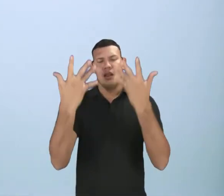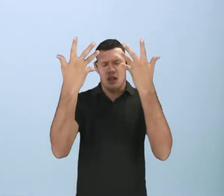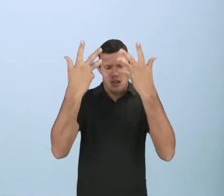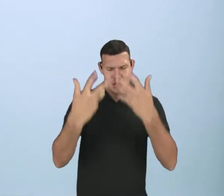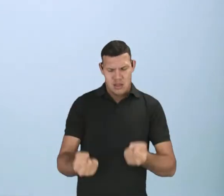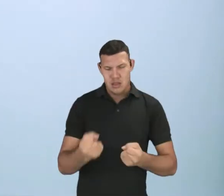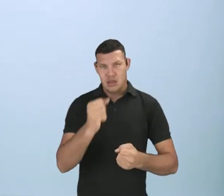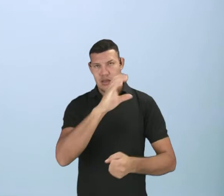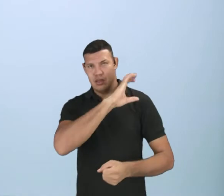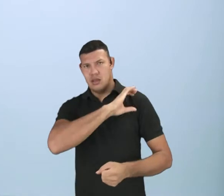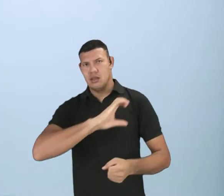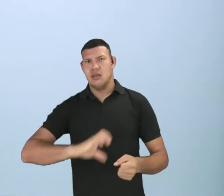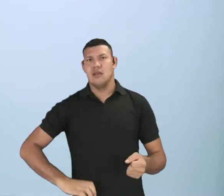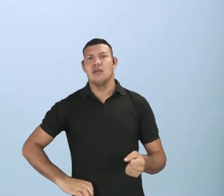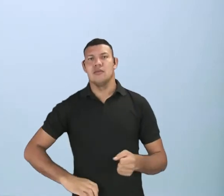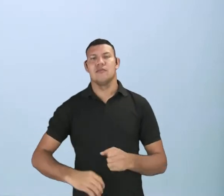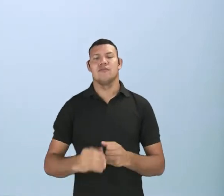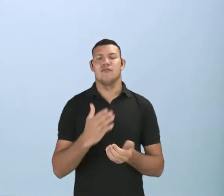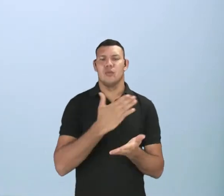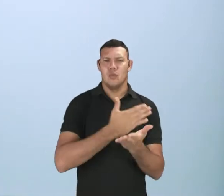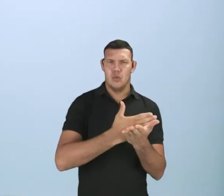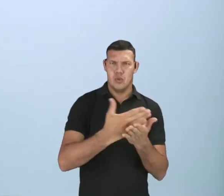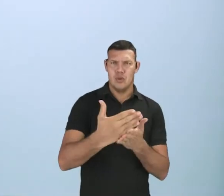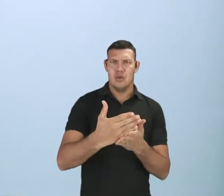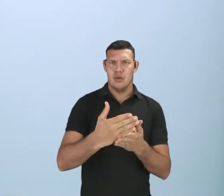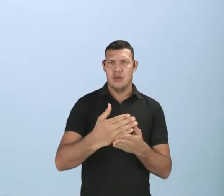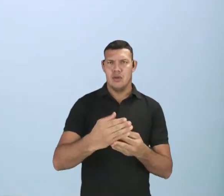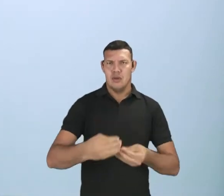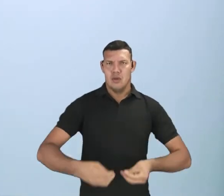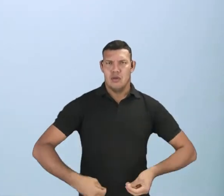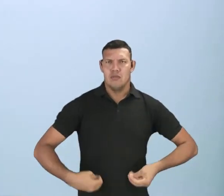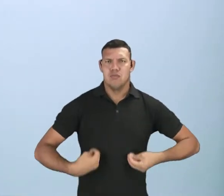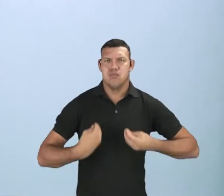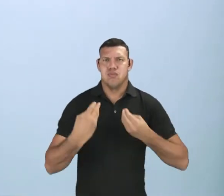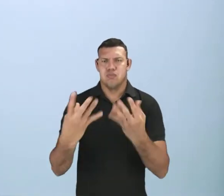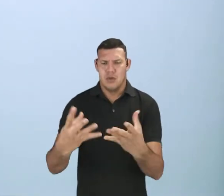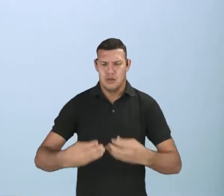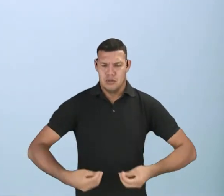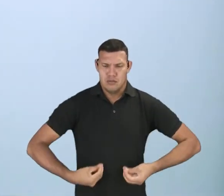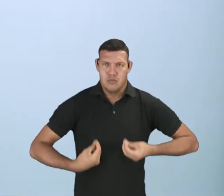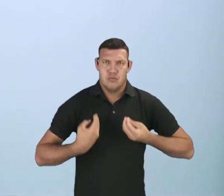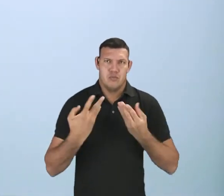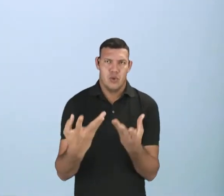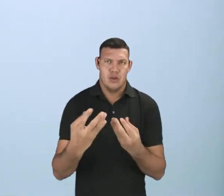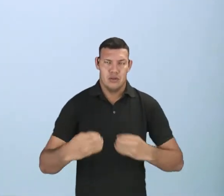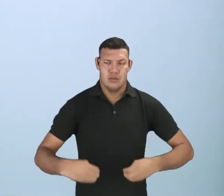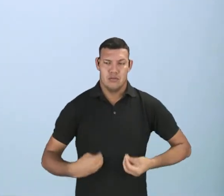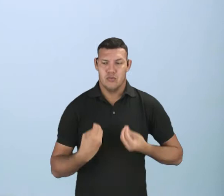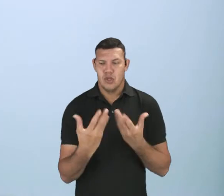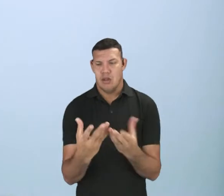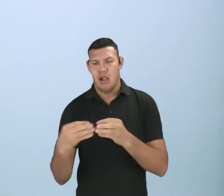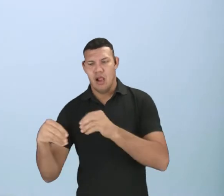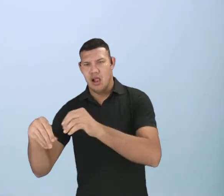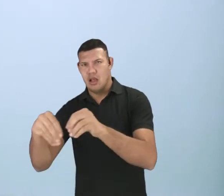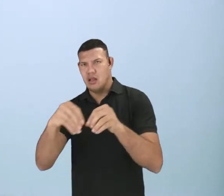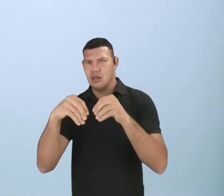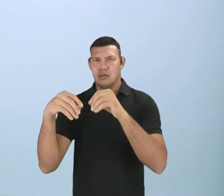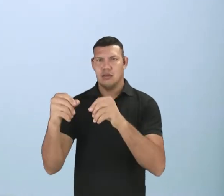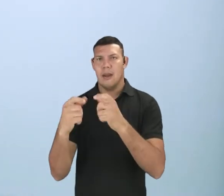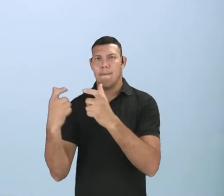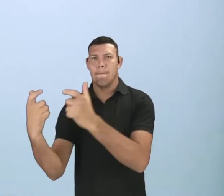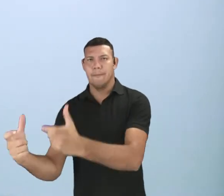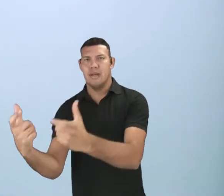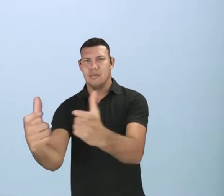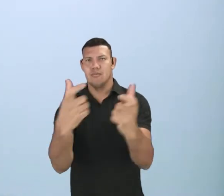ao cristianismo e eles começam a doar seus bens. Eles começam a doar parte de suas terras e parte de suas